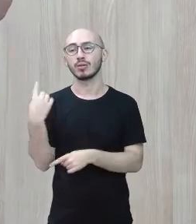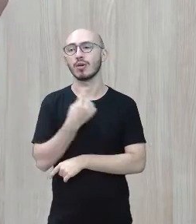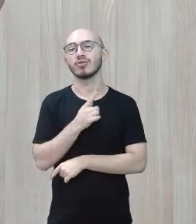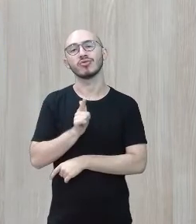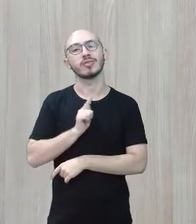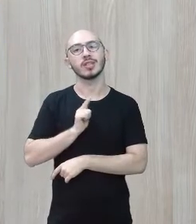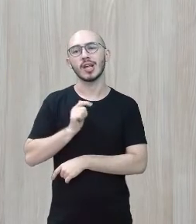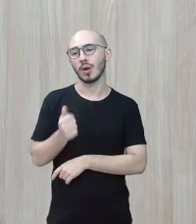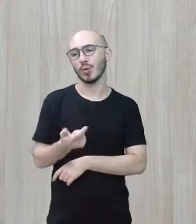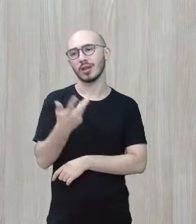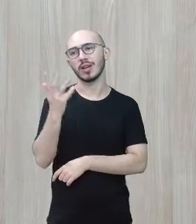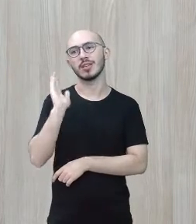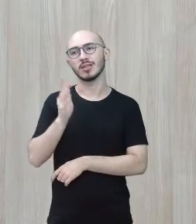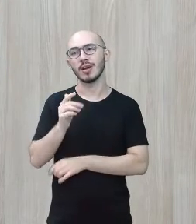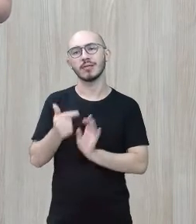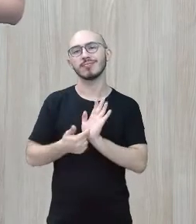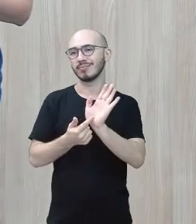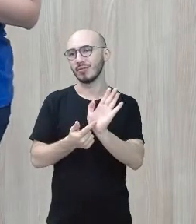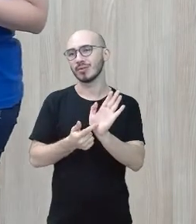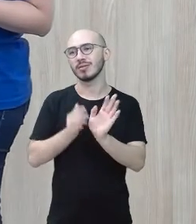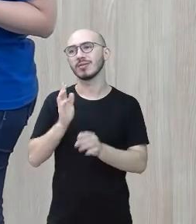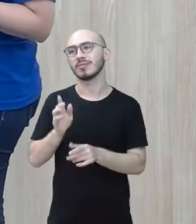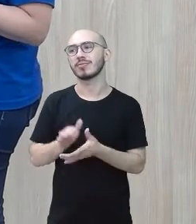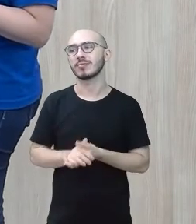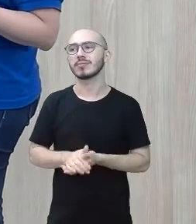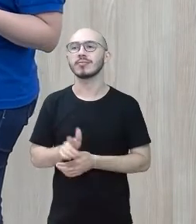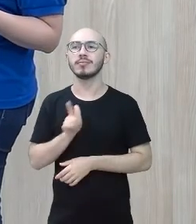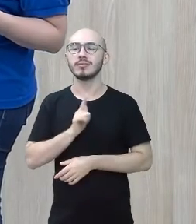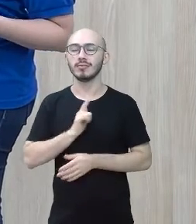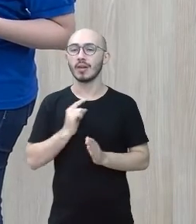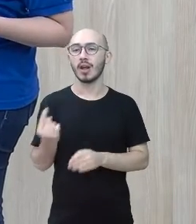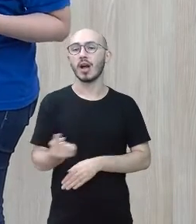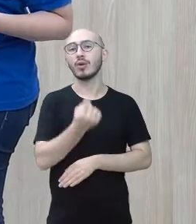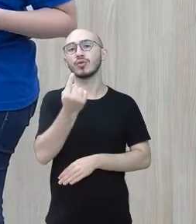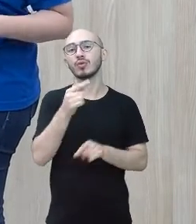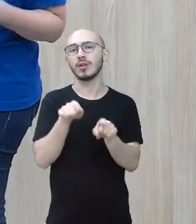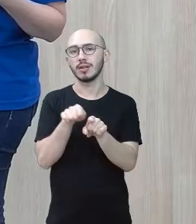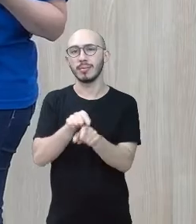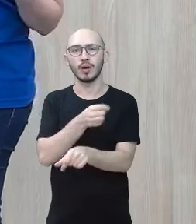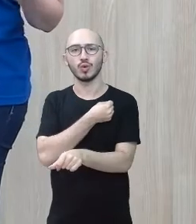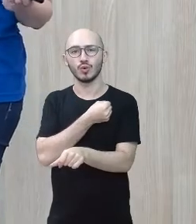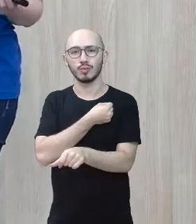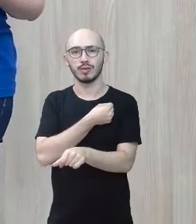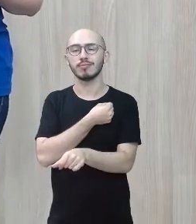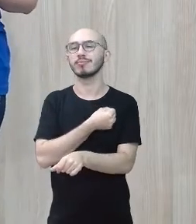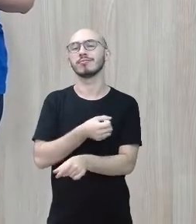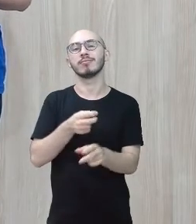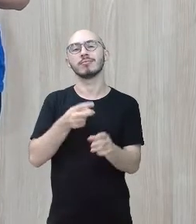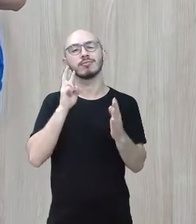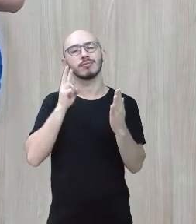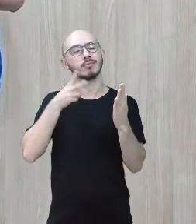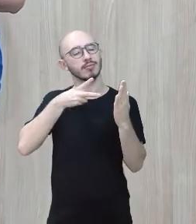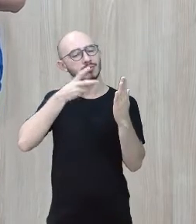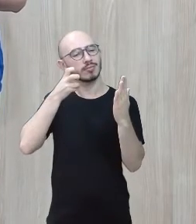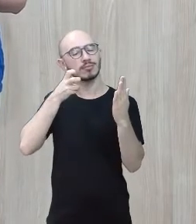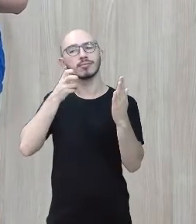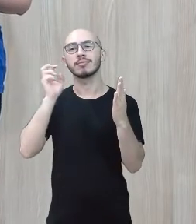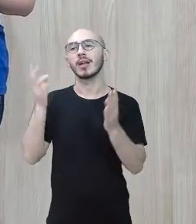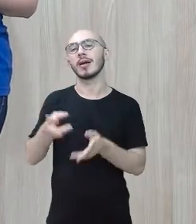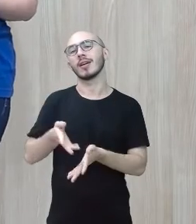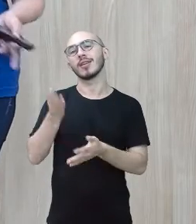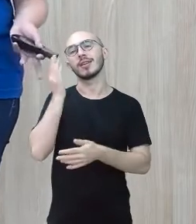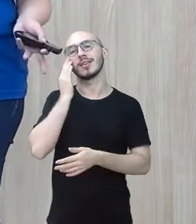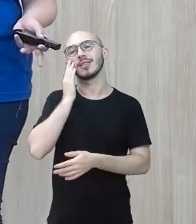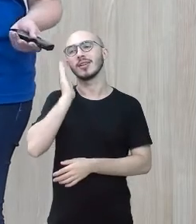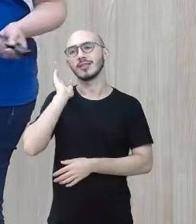tinha esse valor, foi sinalizado ali no gráfico, então, pela altura e pela numeração, você consegue dizer a quantidade de cada uma das